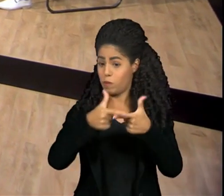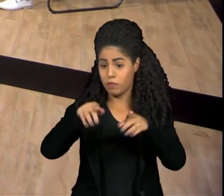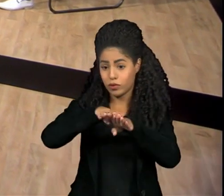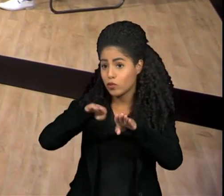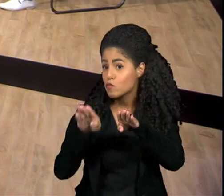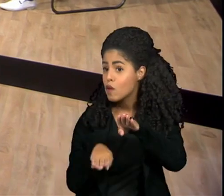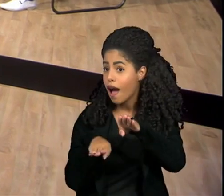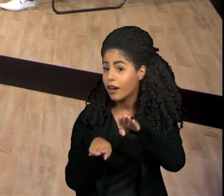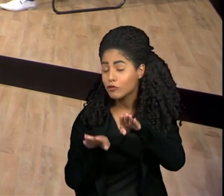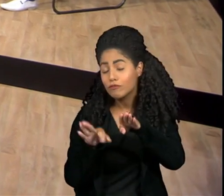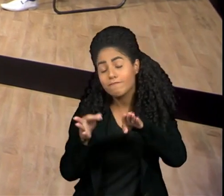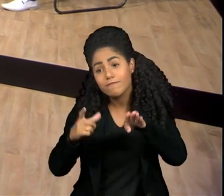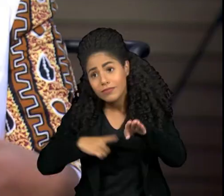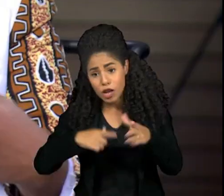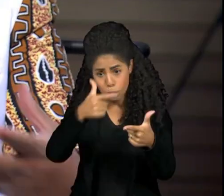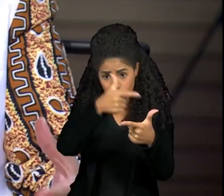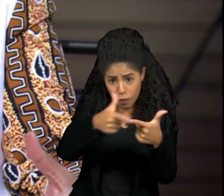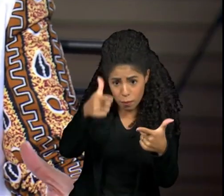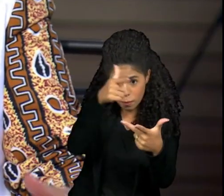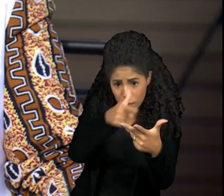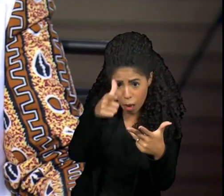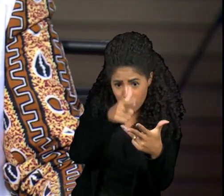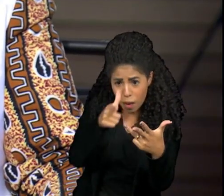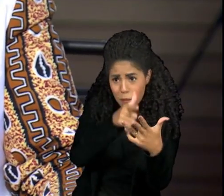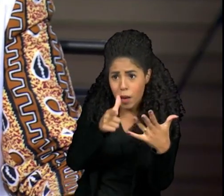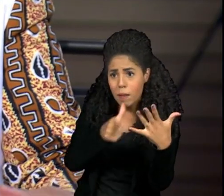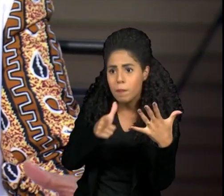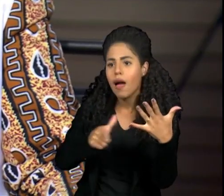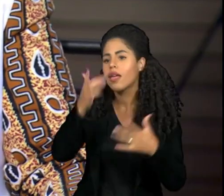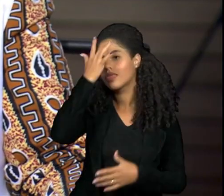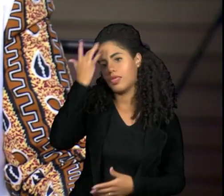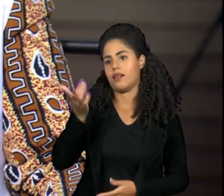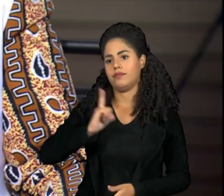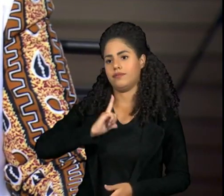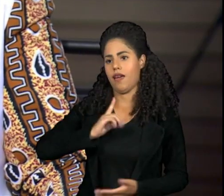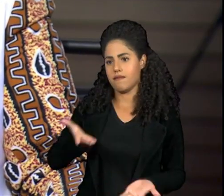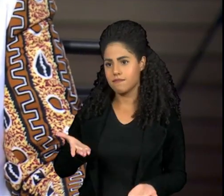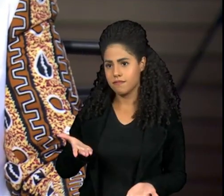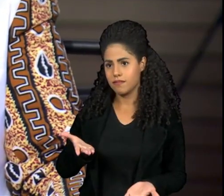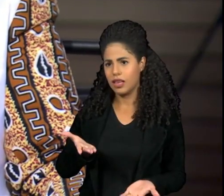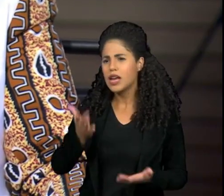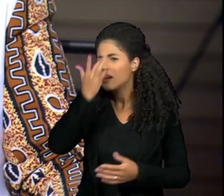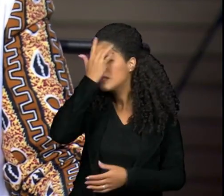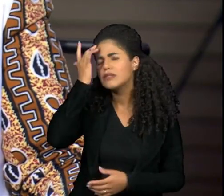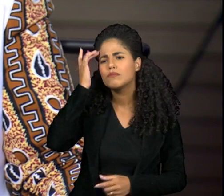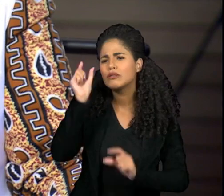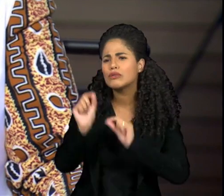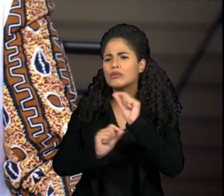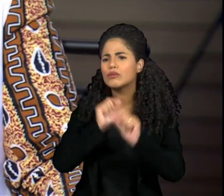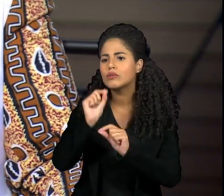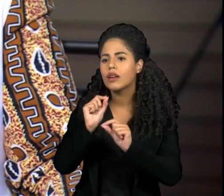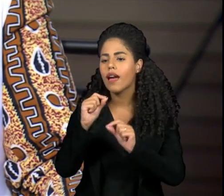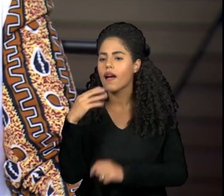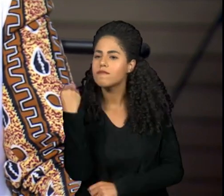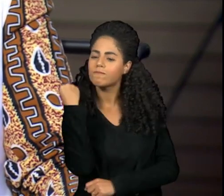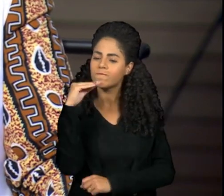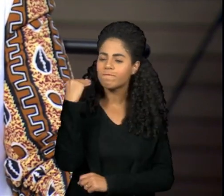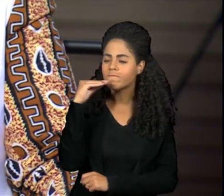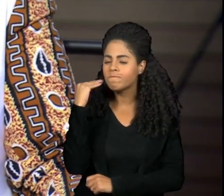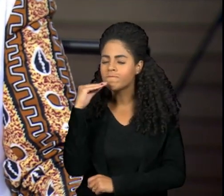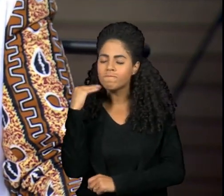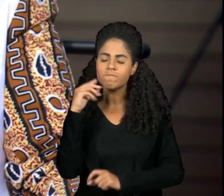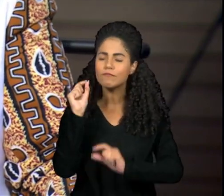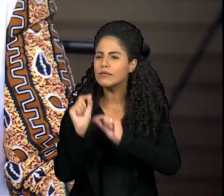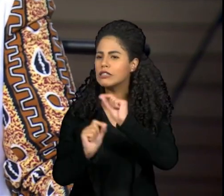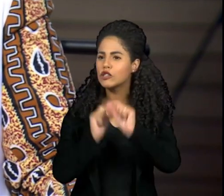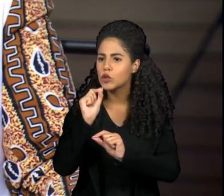social, mas alguém, não é? Quer dizer, se beneficia quando nós convencemos as pessoas de